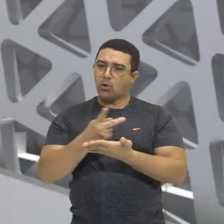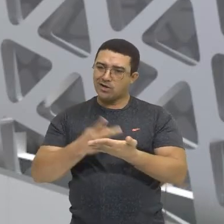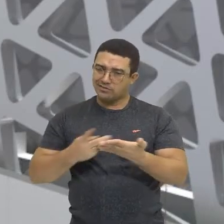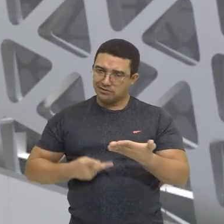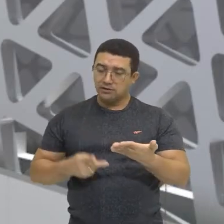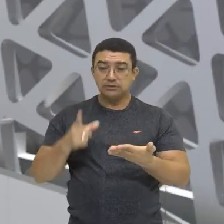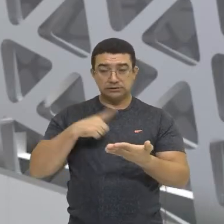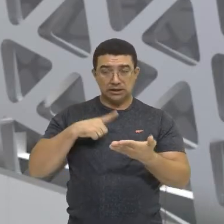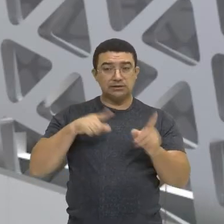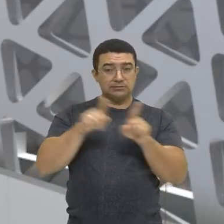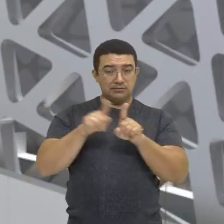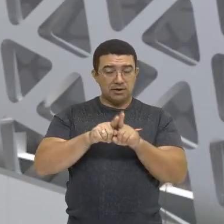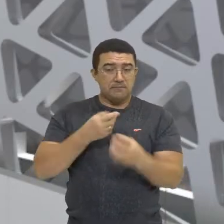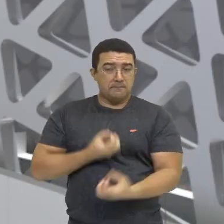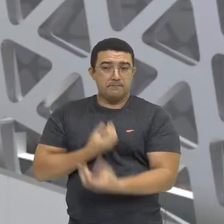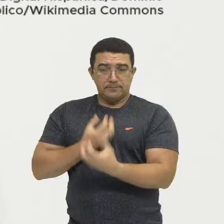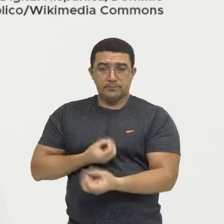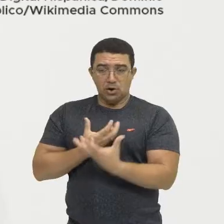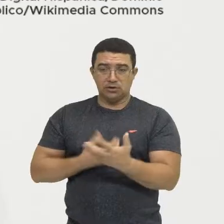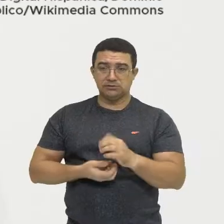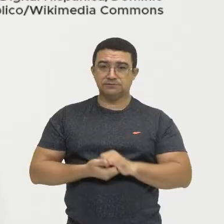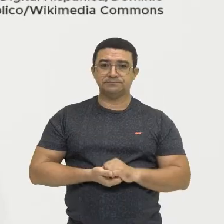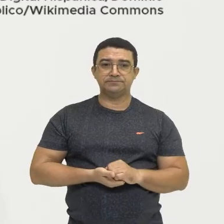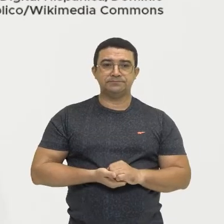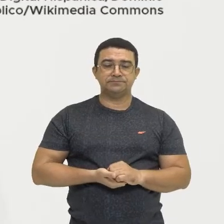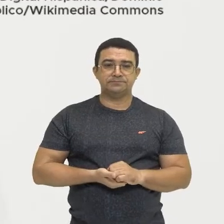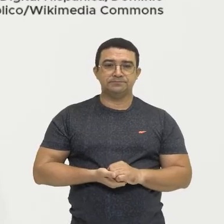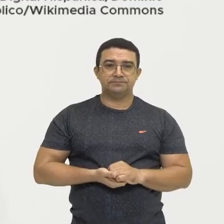prosa. Seguindo, gente, vamos lá.